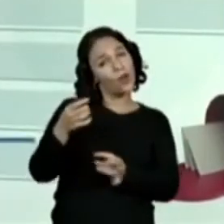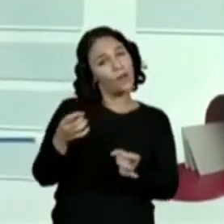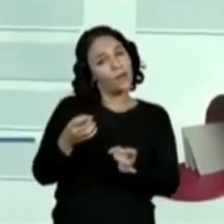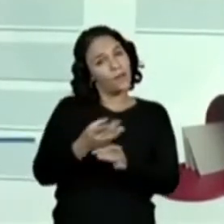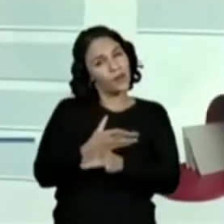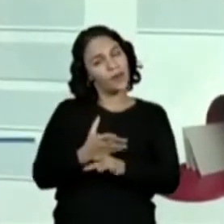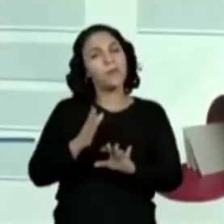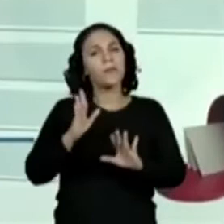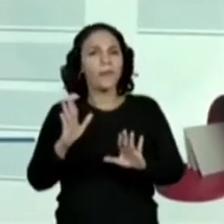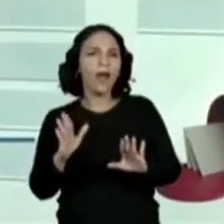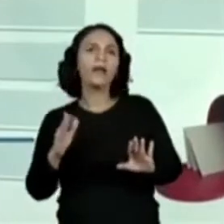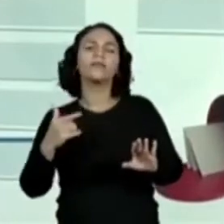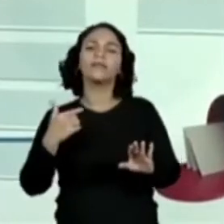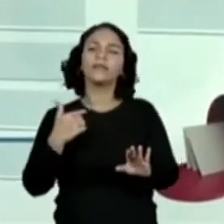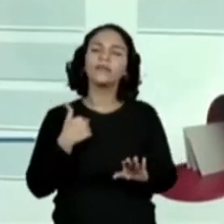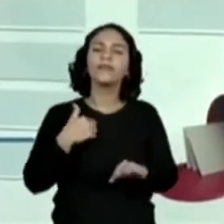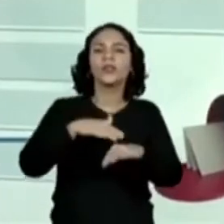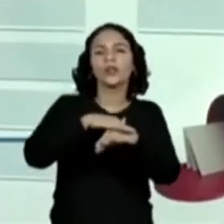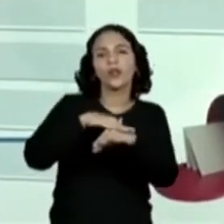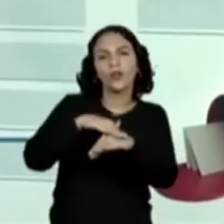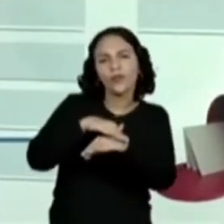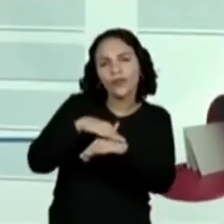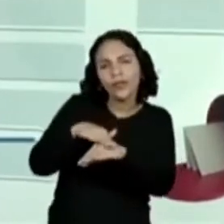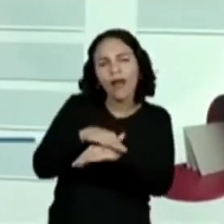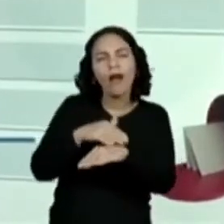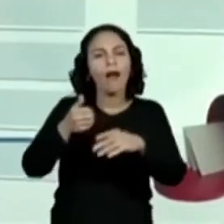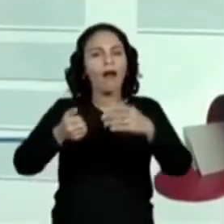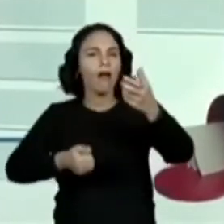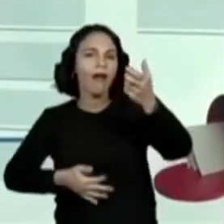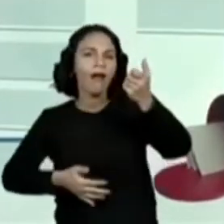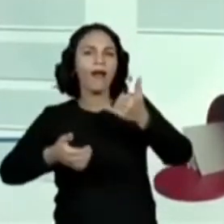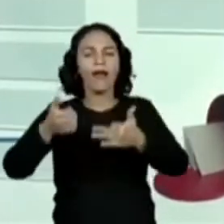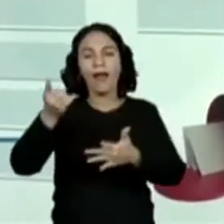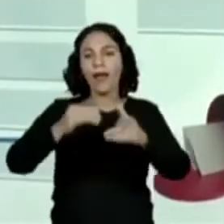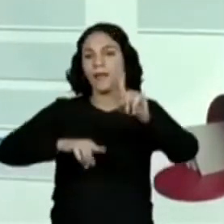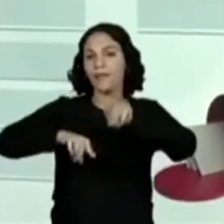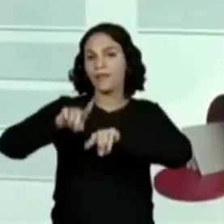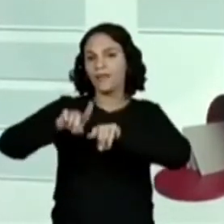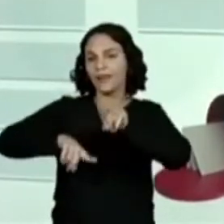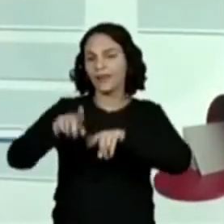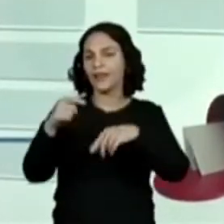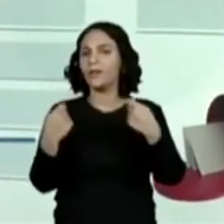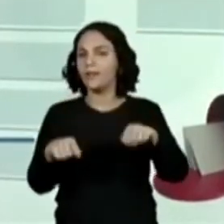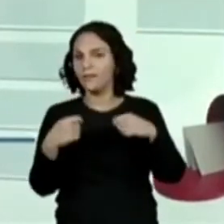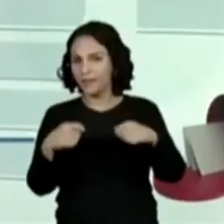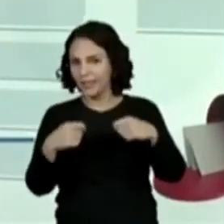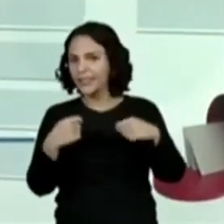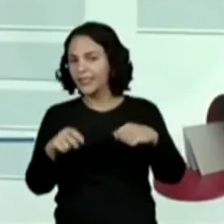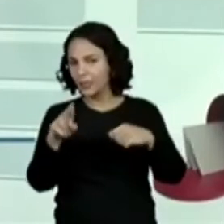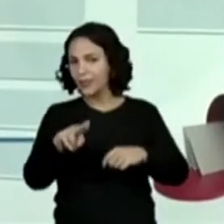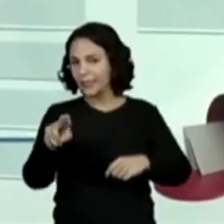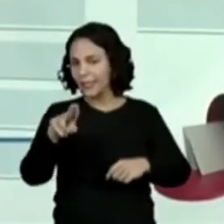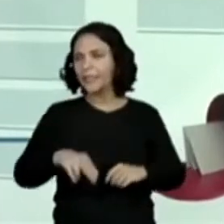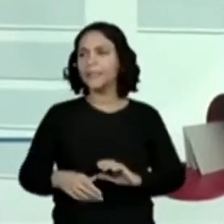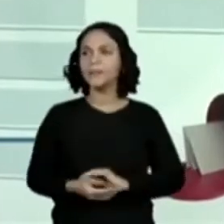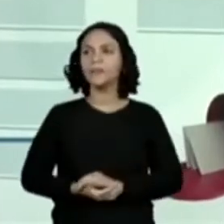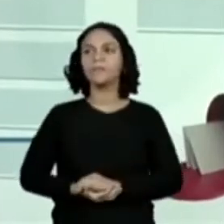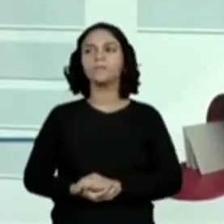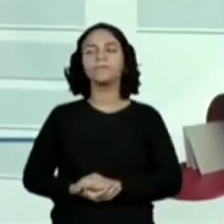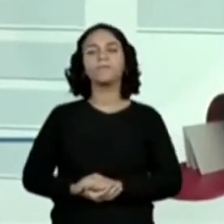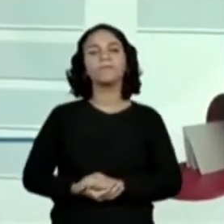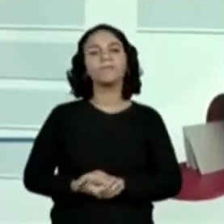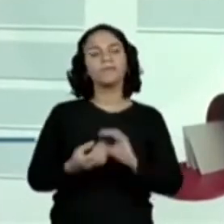gente vai conversar sobre cada uma de suas partes e de todos os materiais que foram utilizados na construção,